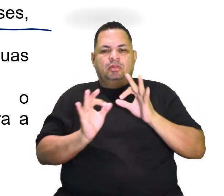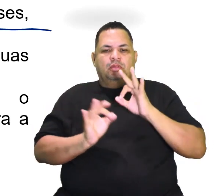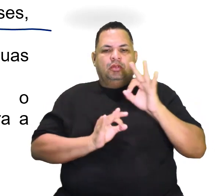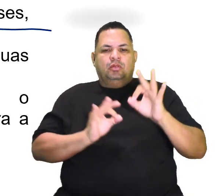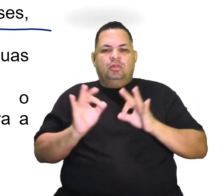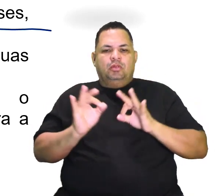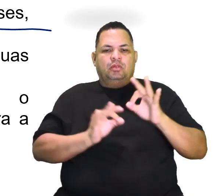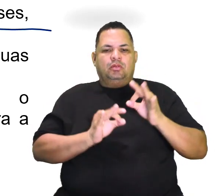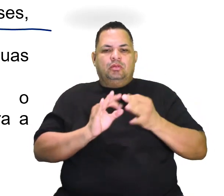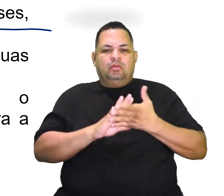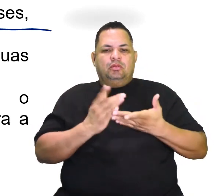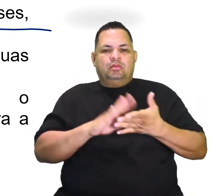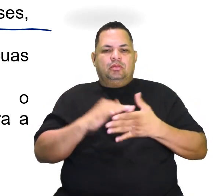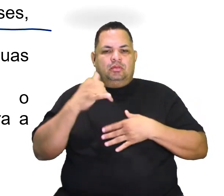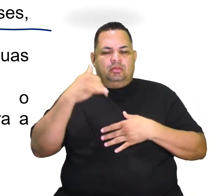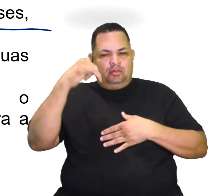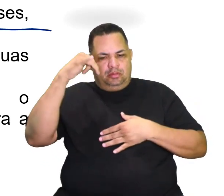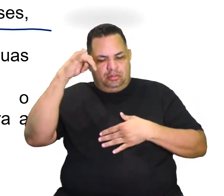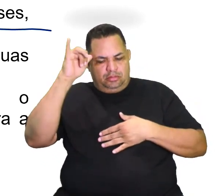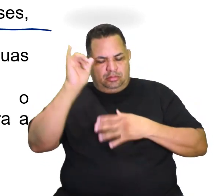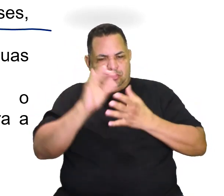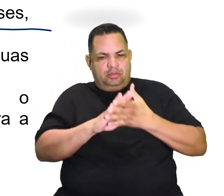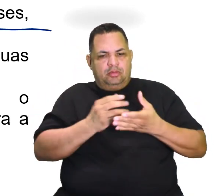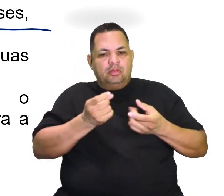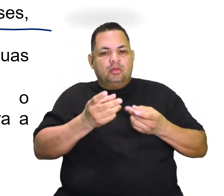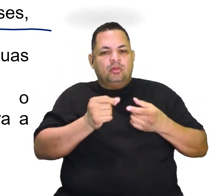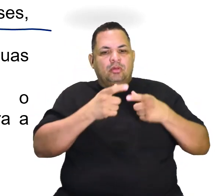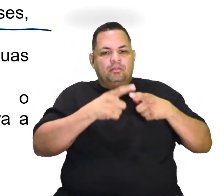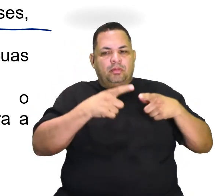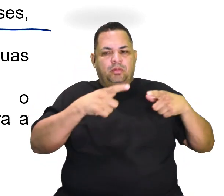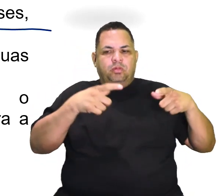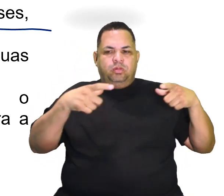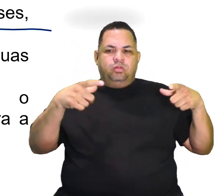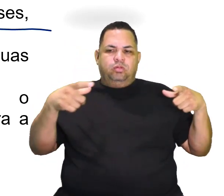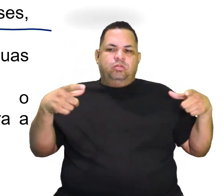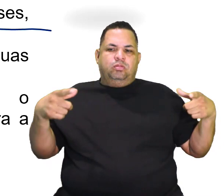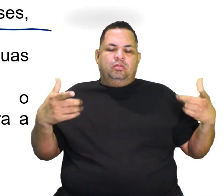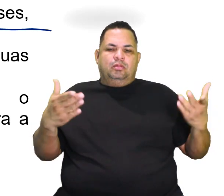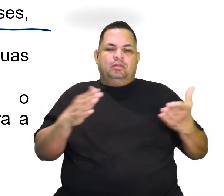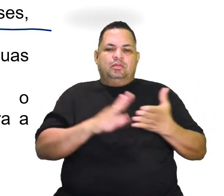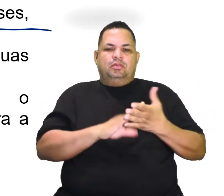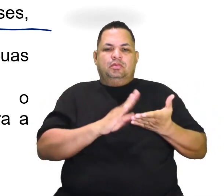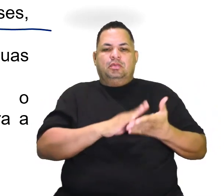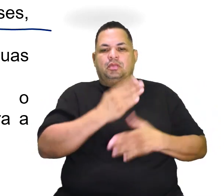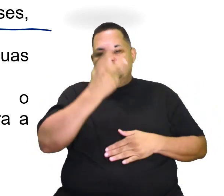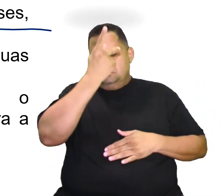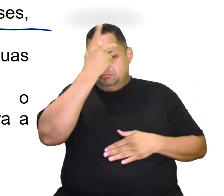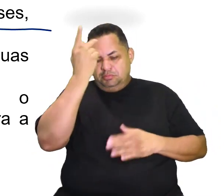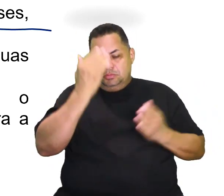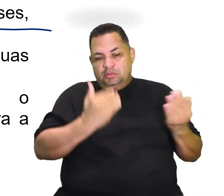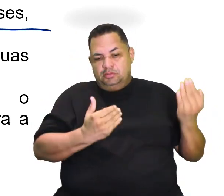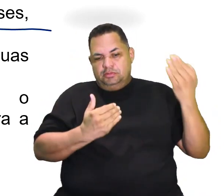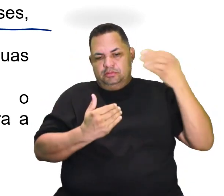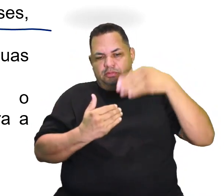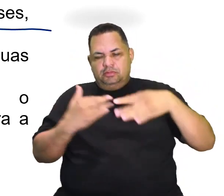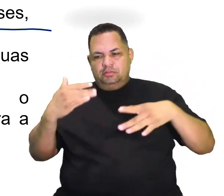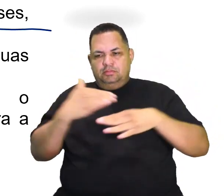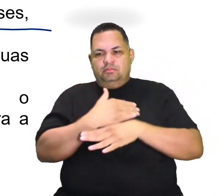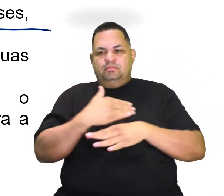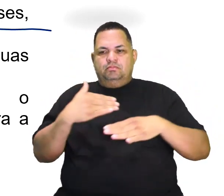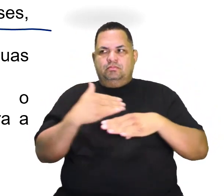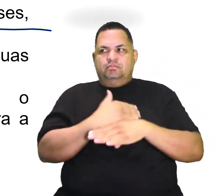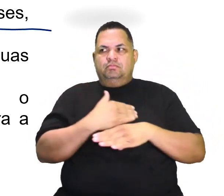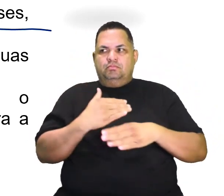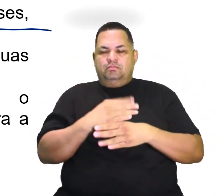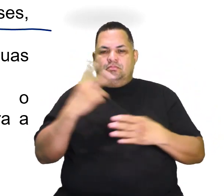né, gados, então eles vão ampliando, comprando as terras do seu vizinho e as pessoas fazem o quê? Voltam para a cidade. Então